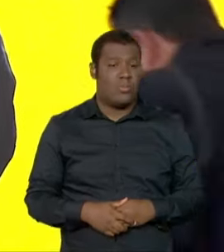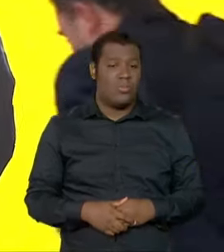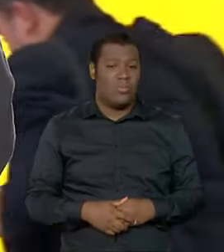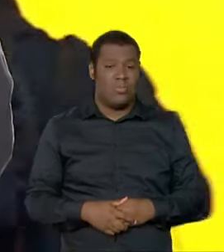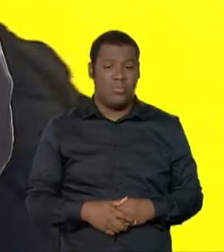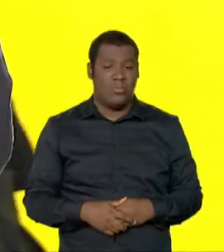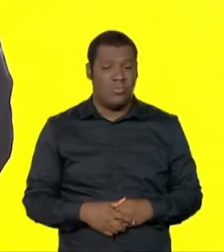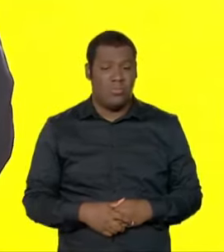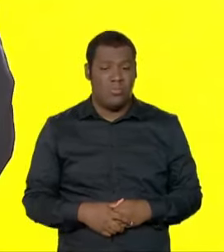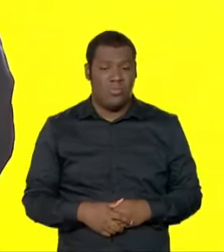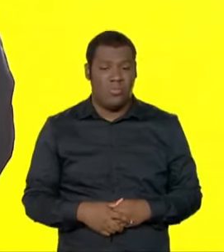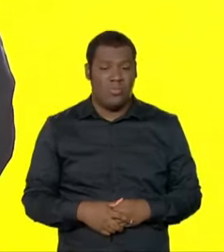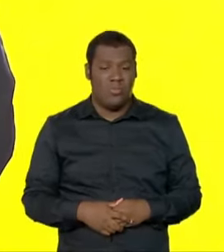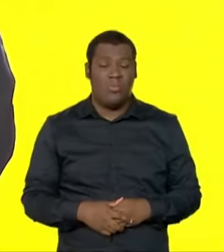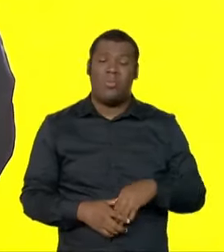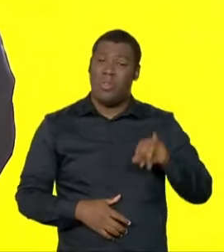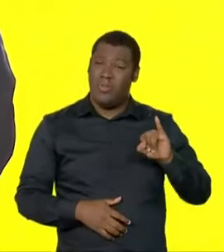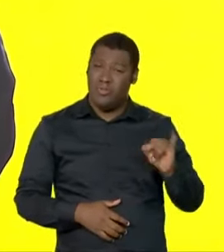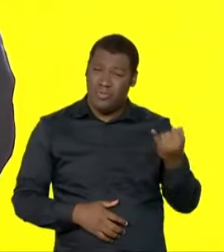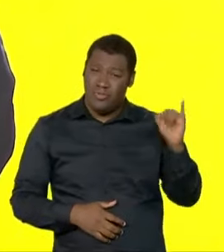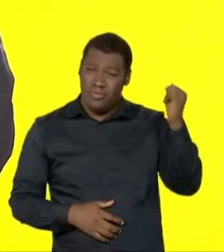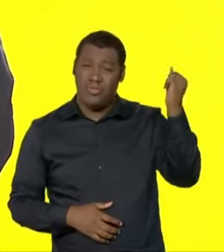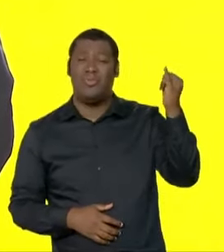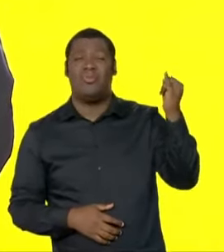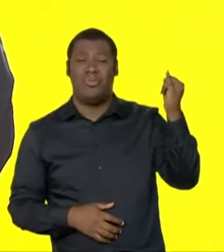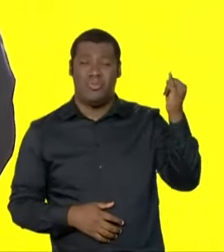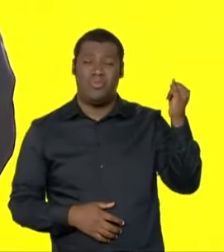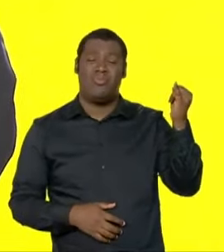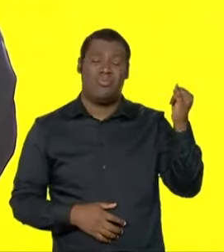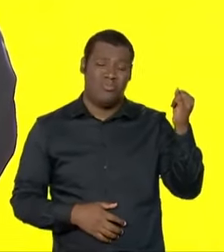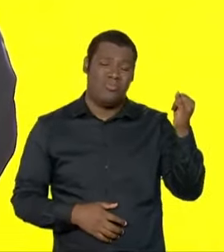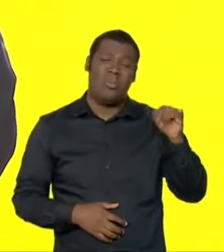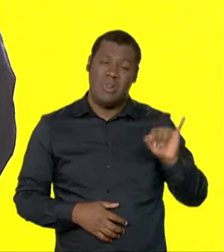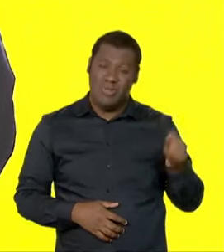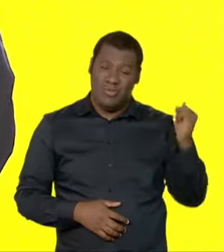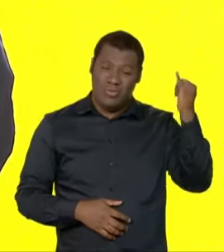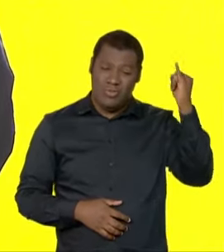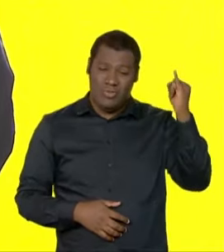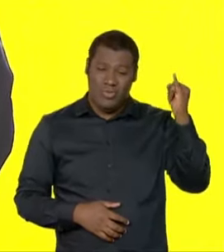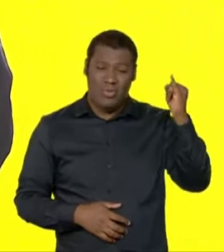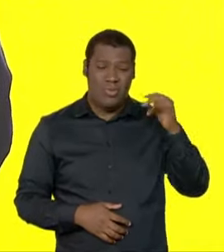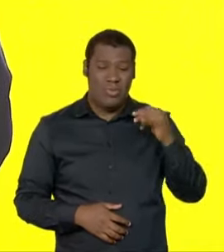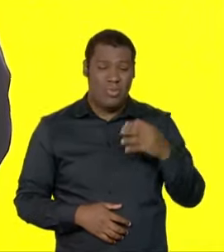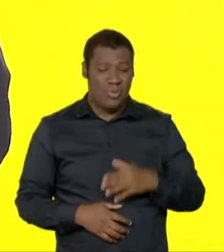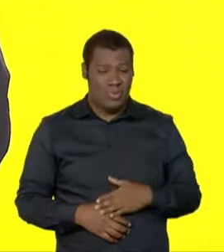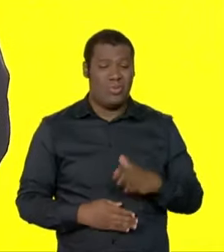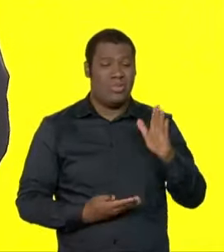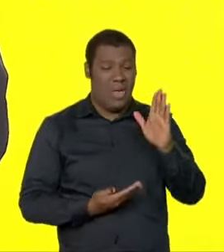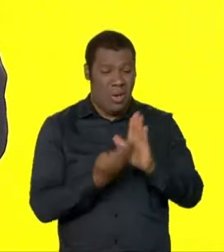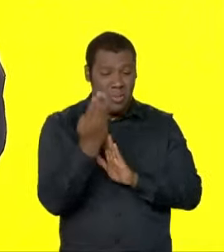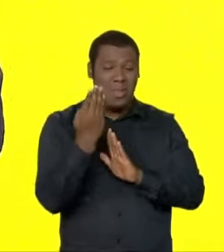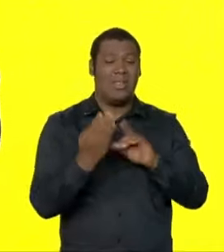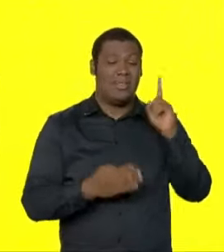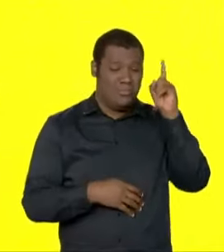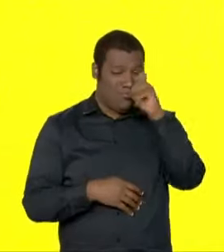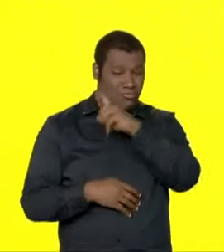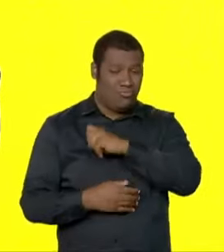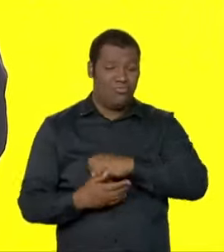competir com juros do tamanho que eles estão no Brasil, o senhor sabe bem disso. Temos que trabalhar todos juntos para que